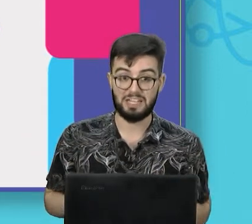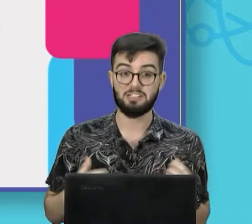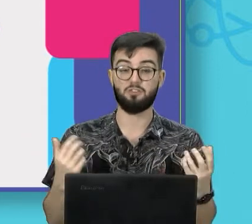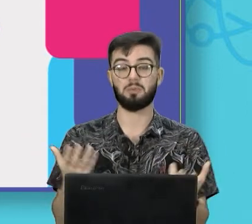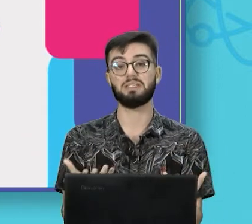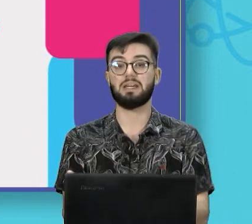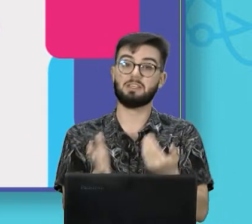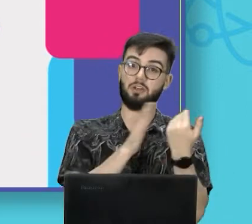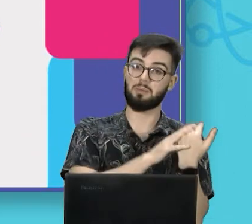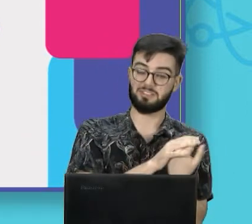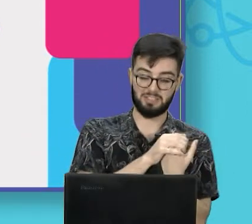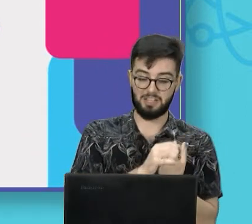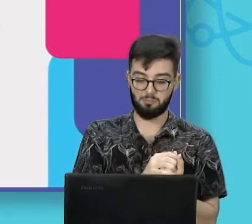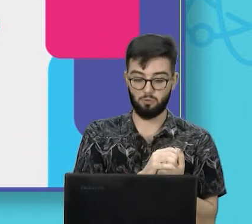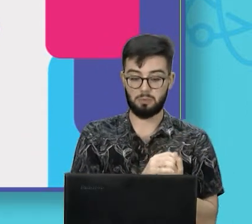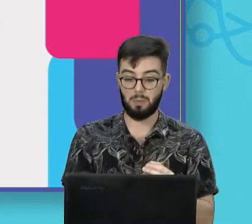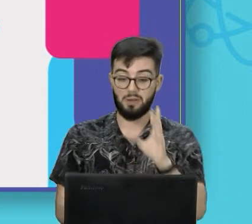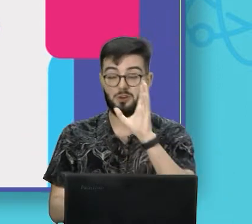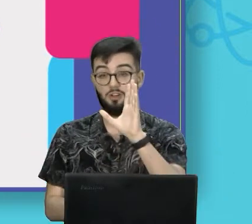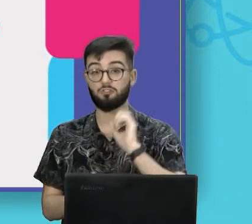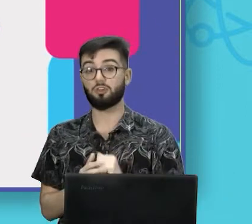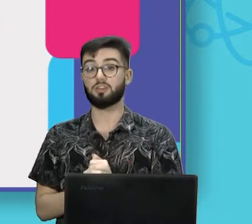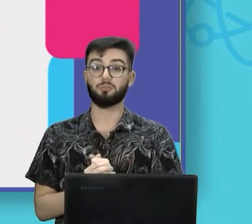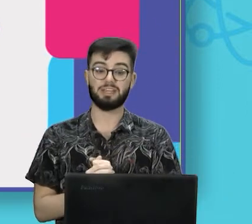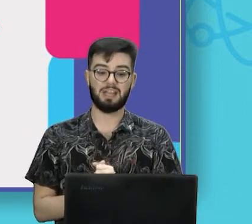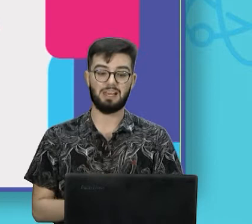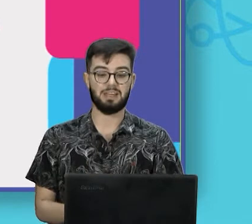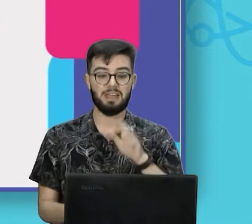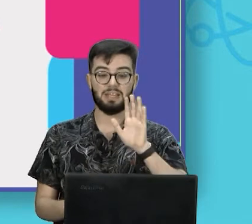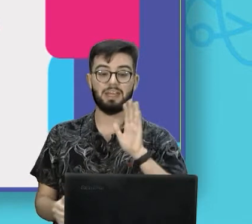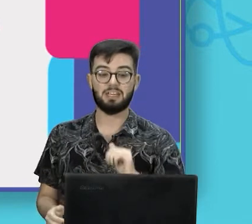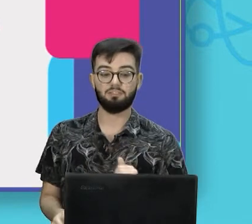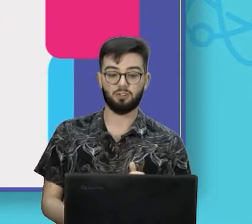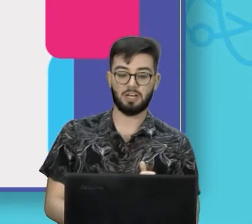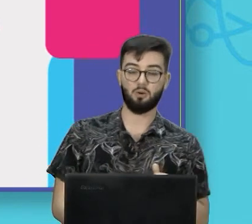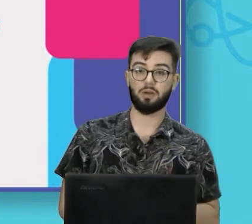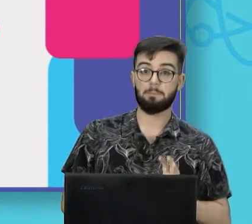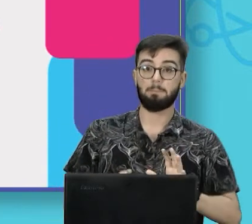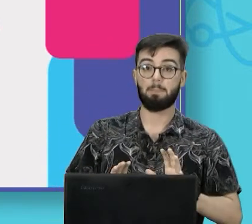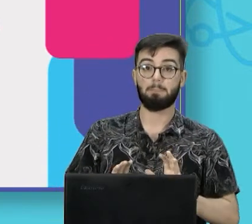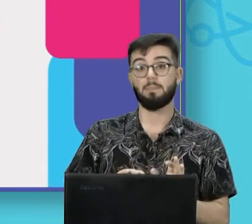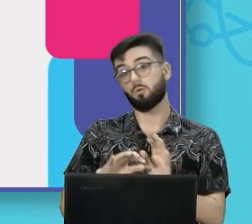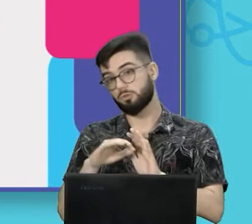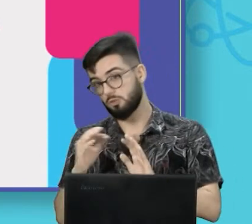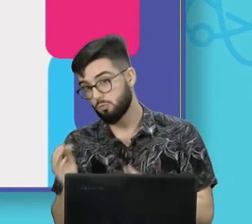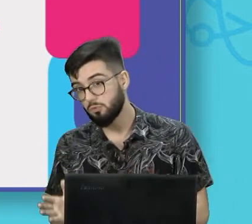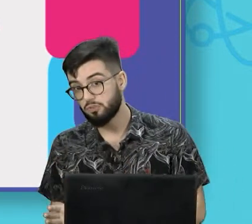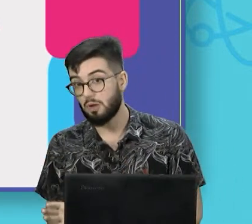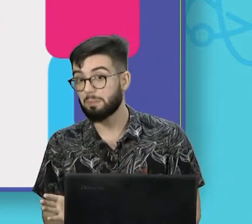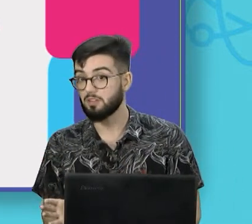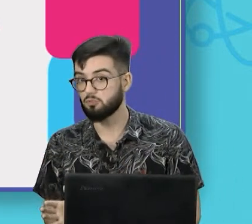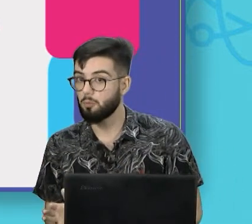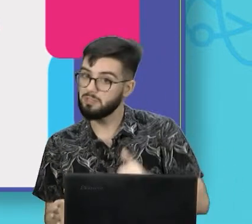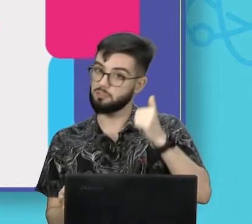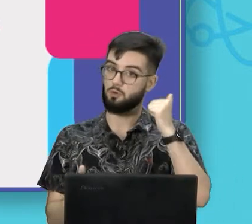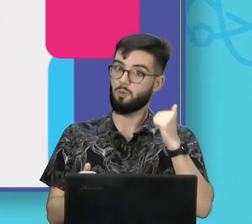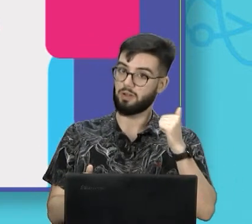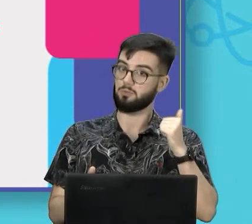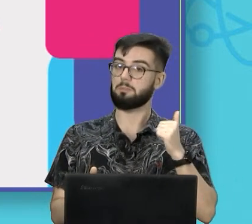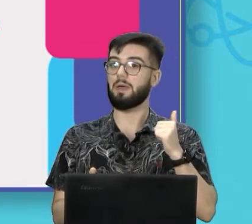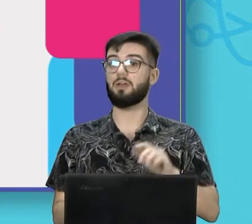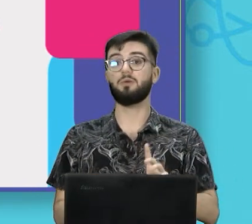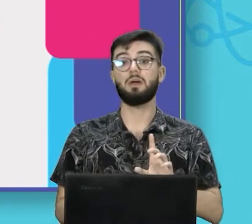volta né de forma direta não era mais indireto igual no império Só que tem um detalhe quem é que volta agora continuam sendo apenas